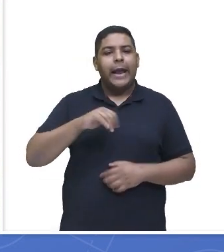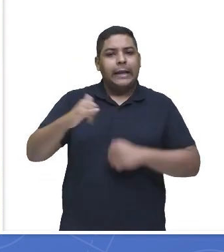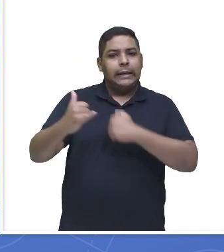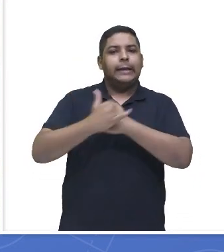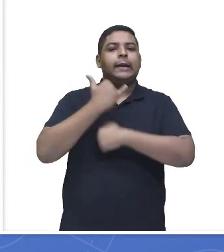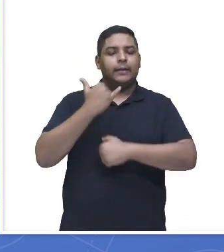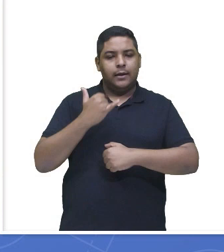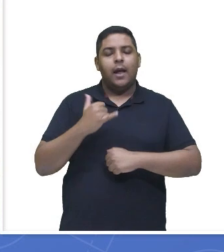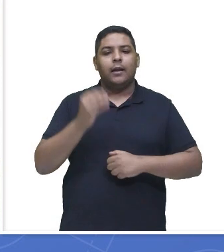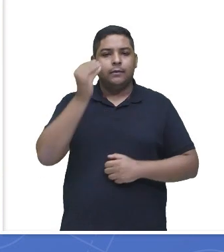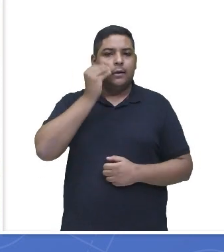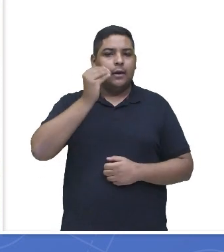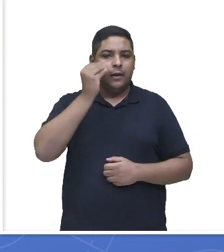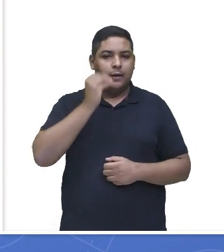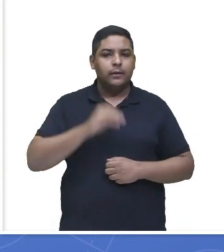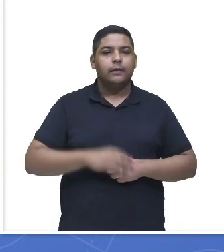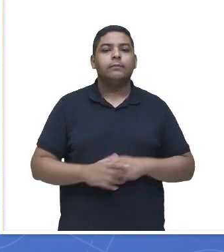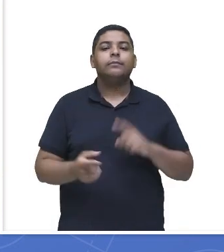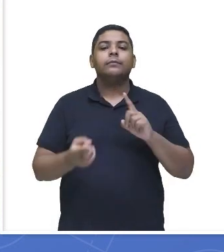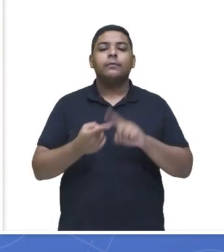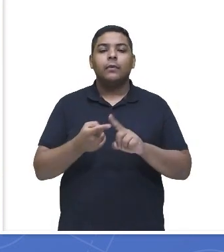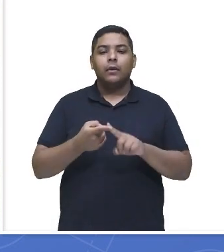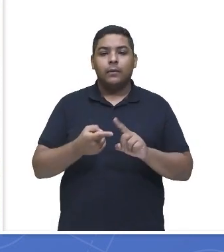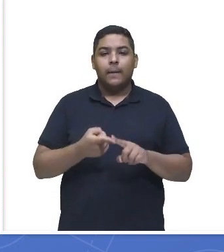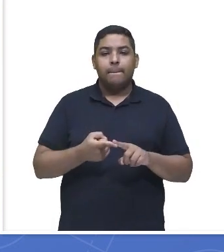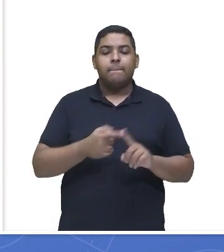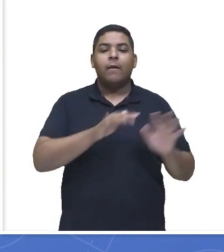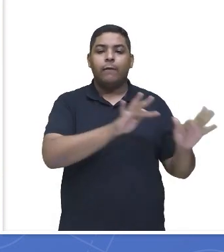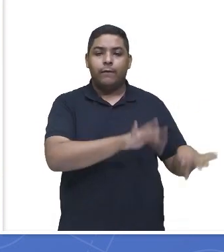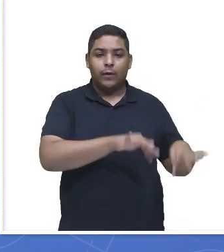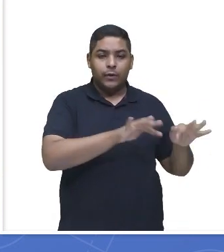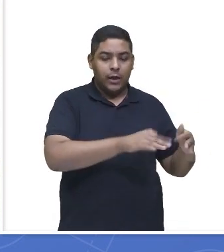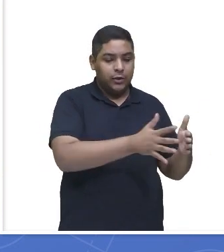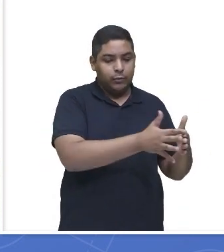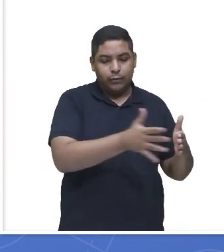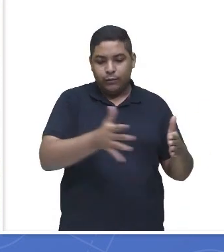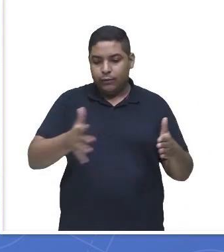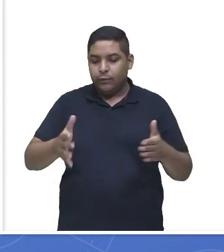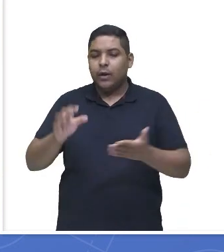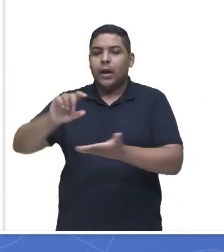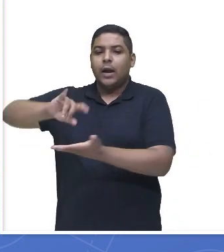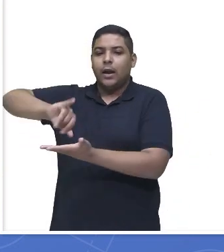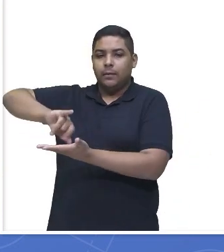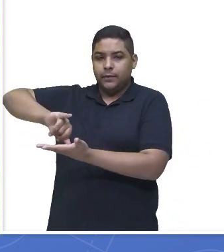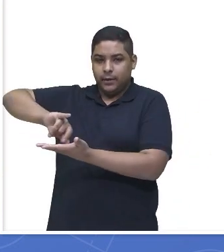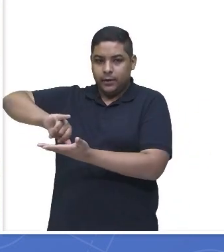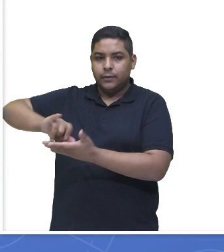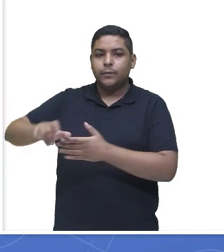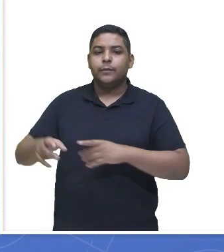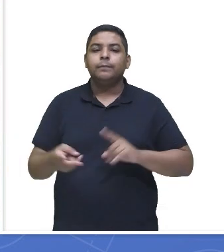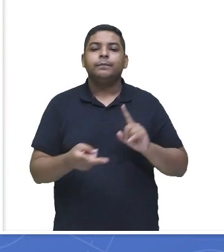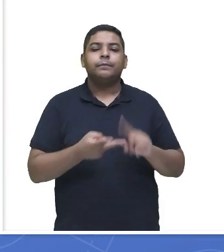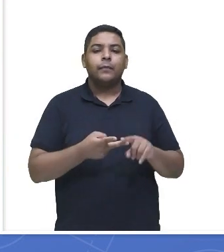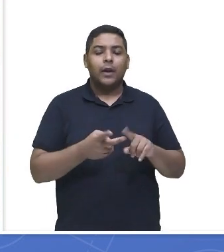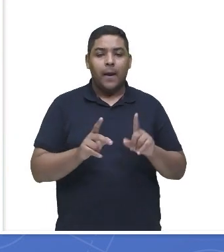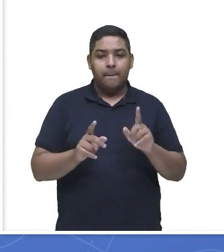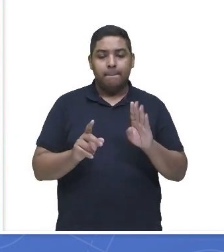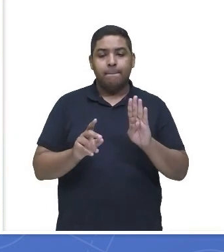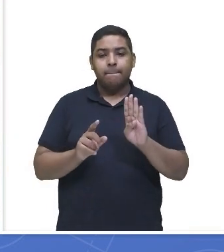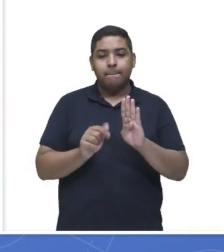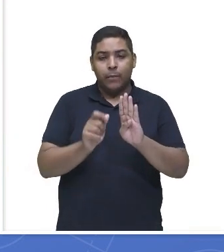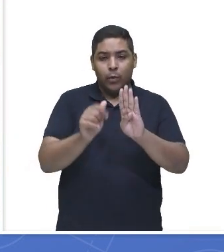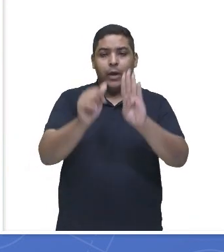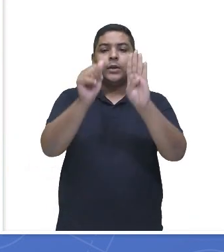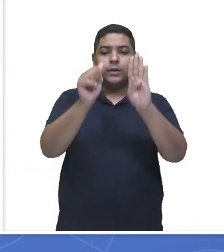aí. Quais foram? O surgimento a passagem do feudalismo para o capitalismo, o surgimento da burguesia,